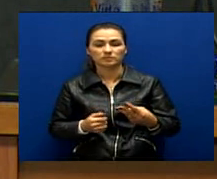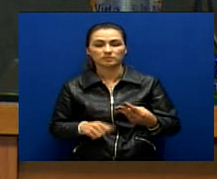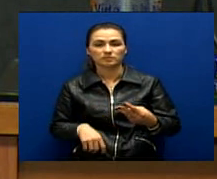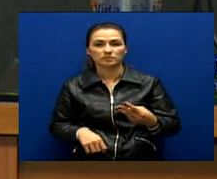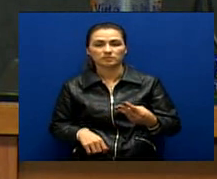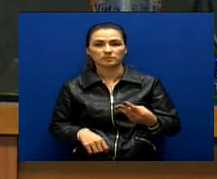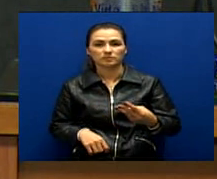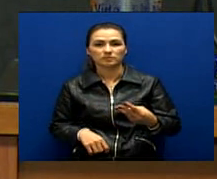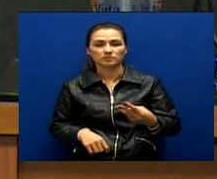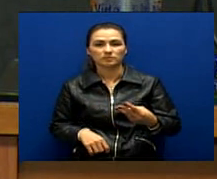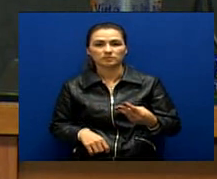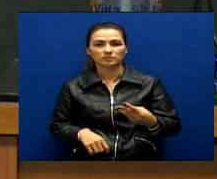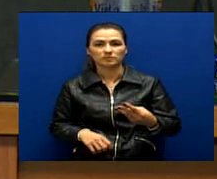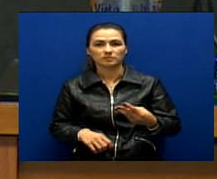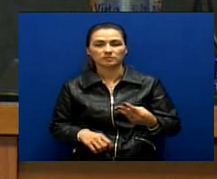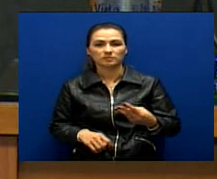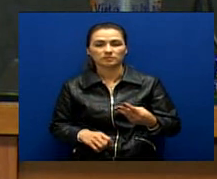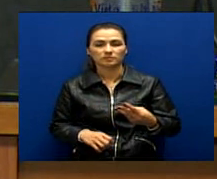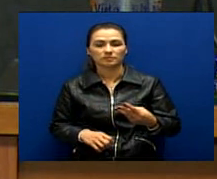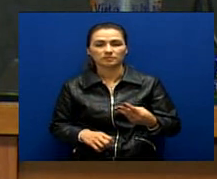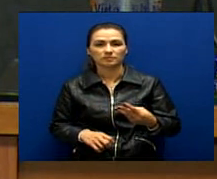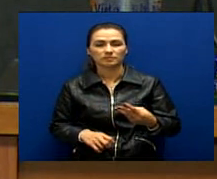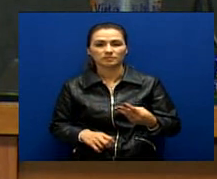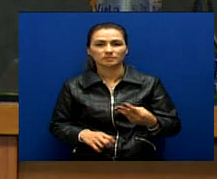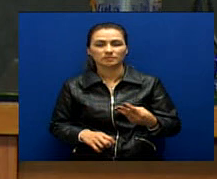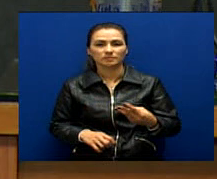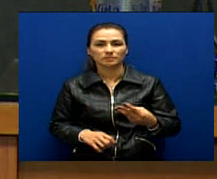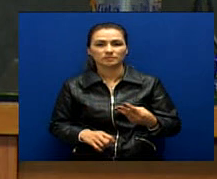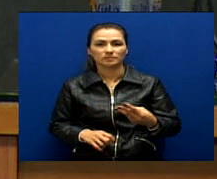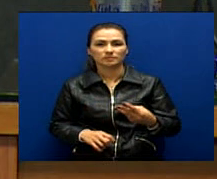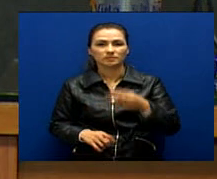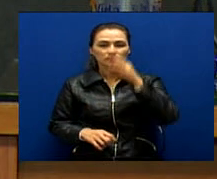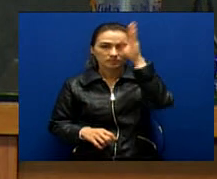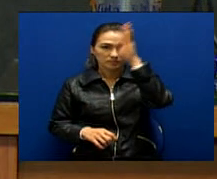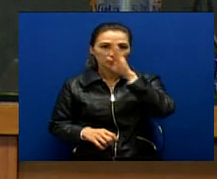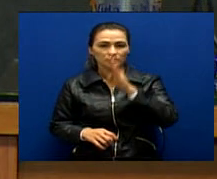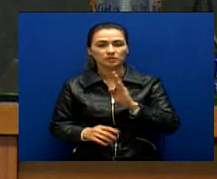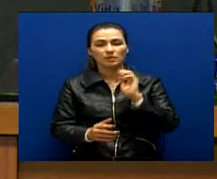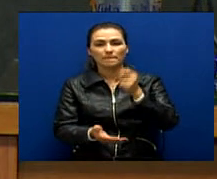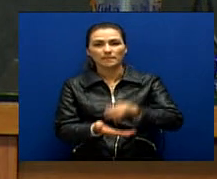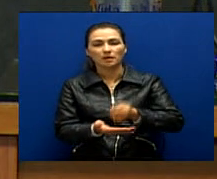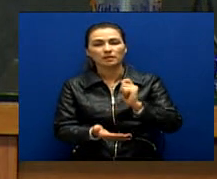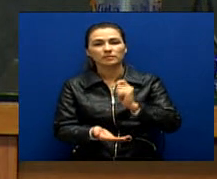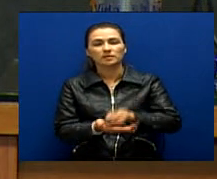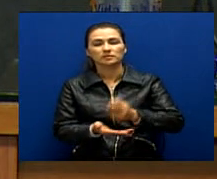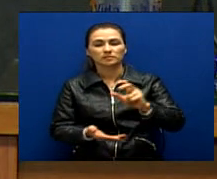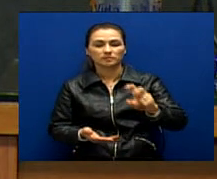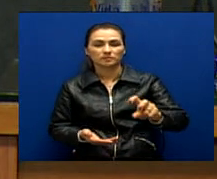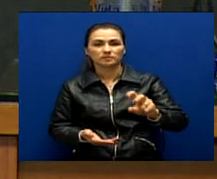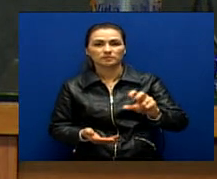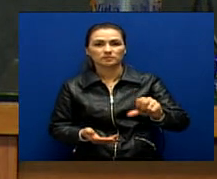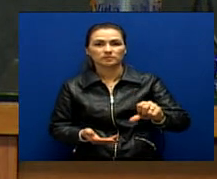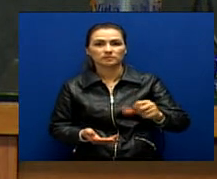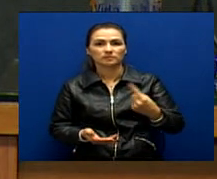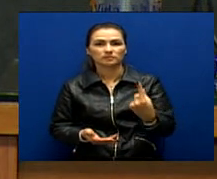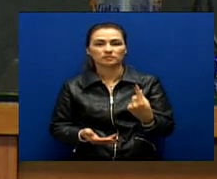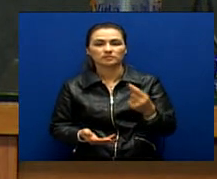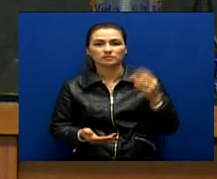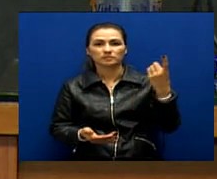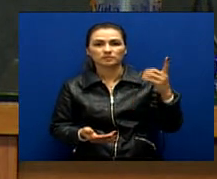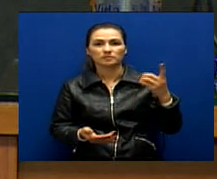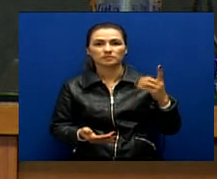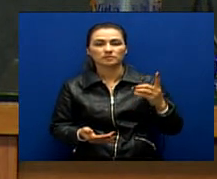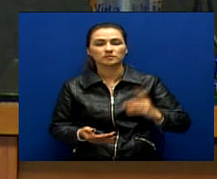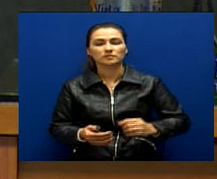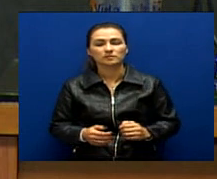brasil e cuba não agradava gasto público o brasil gastou em 2013 15 91 dólares por habitante o